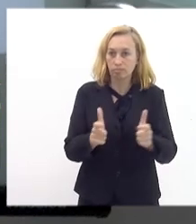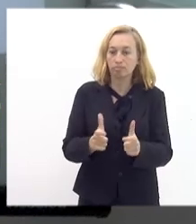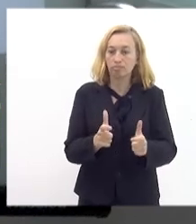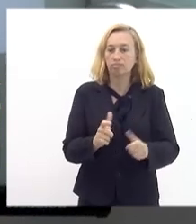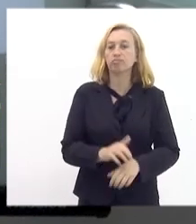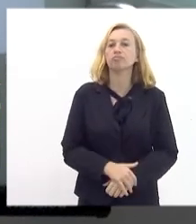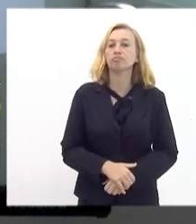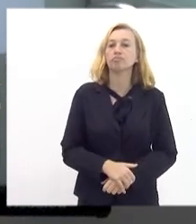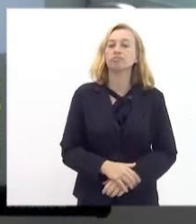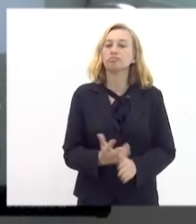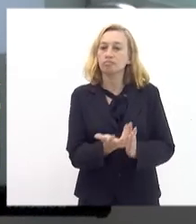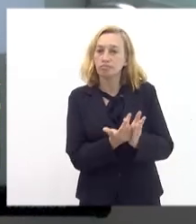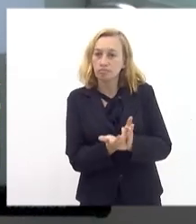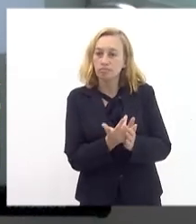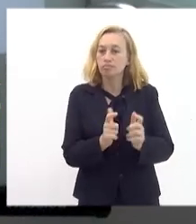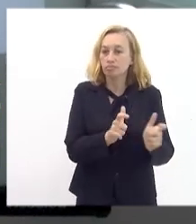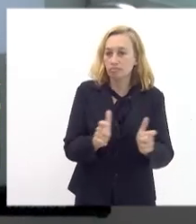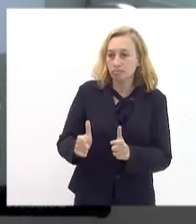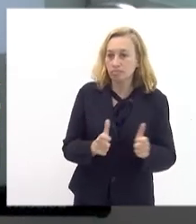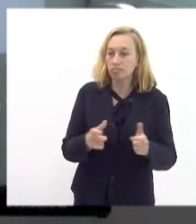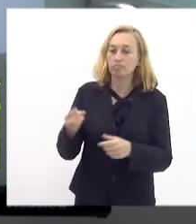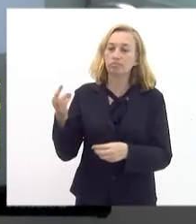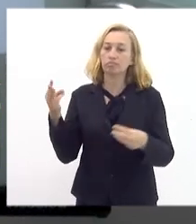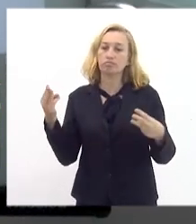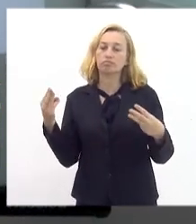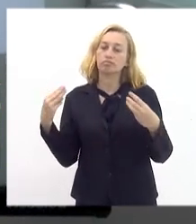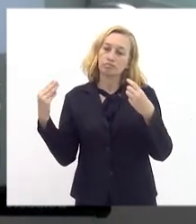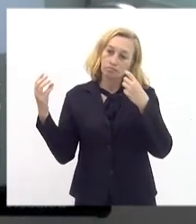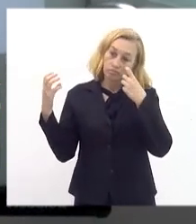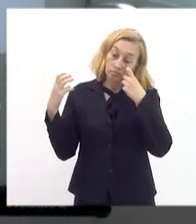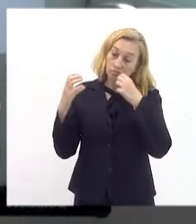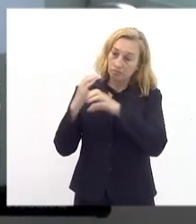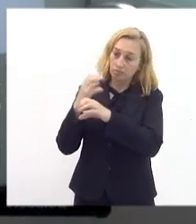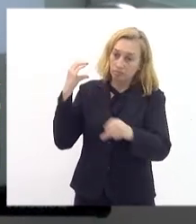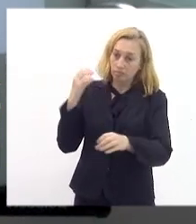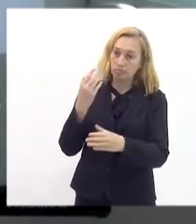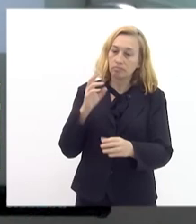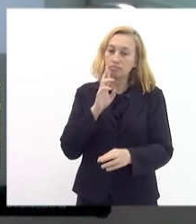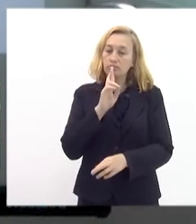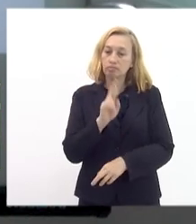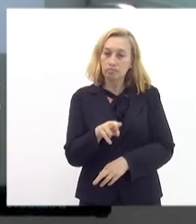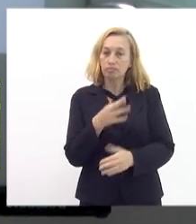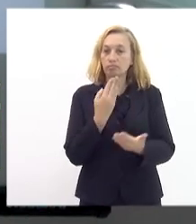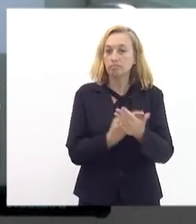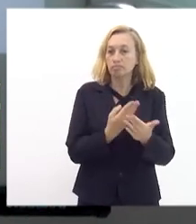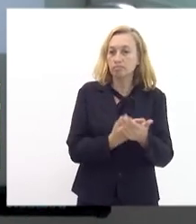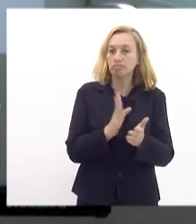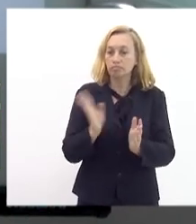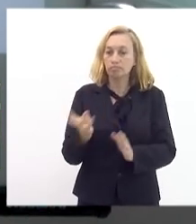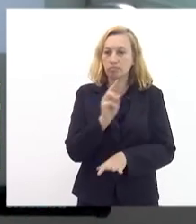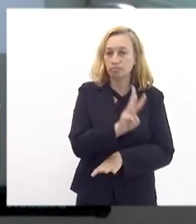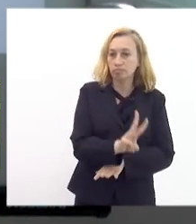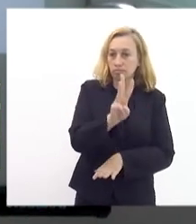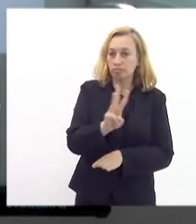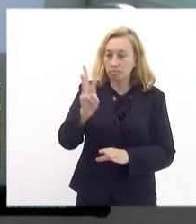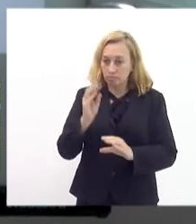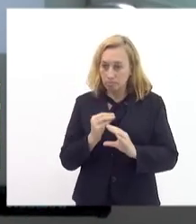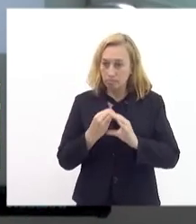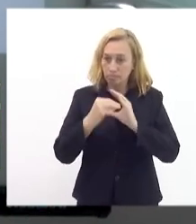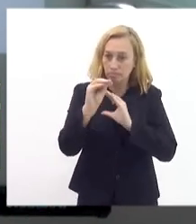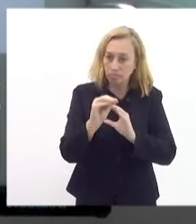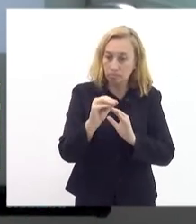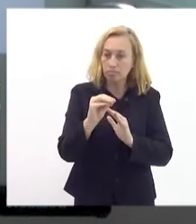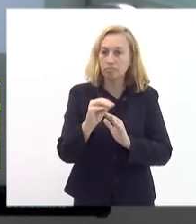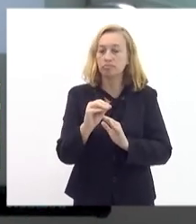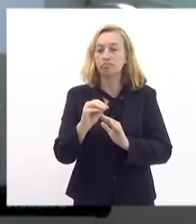e os engenheiros que desenharam essa operação o resultado desse estudo já já é público já foi emitido e